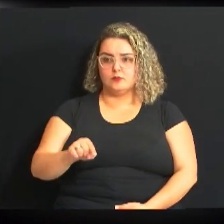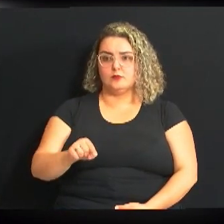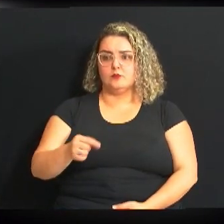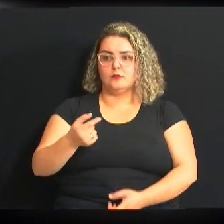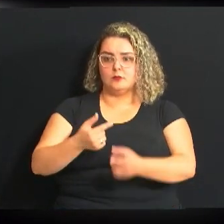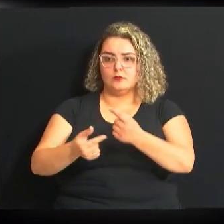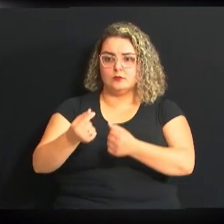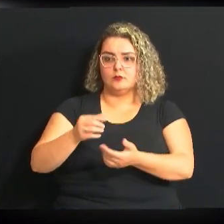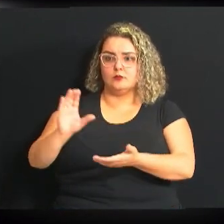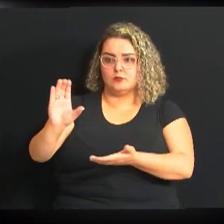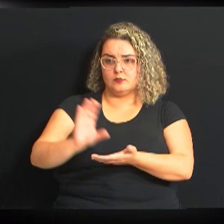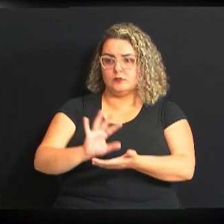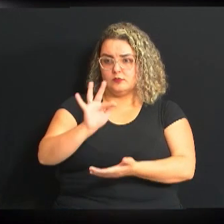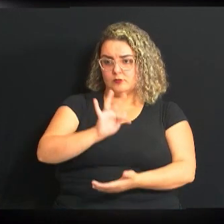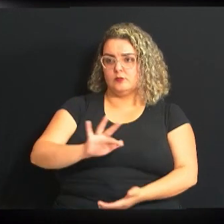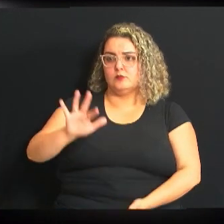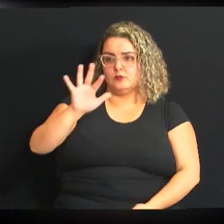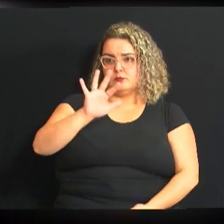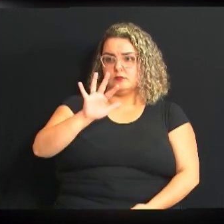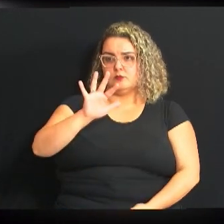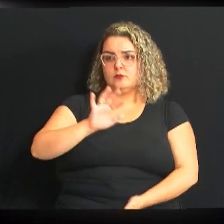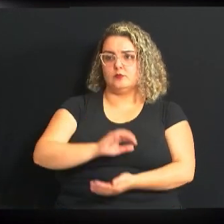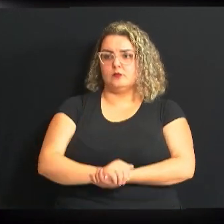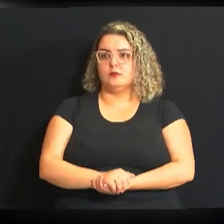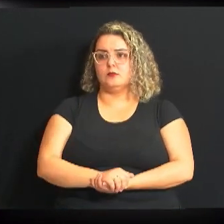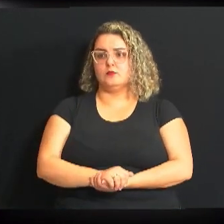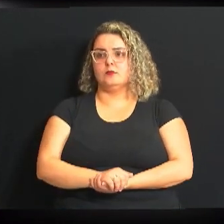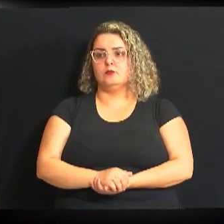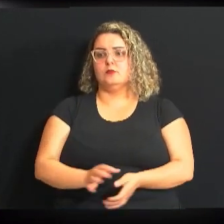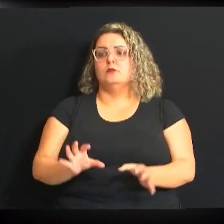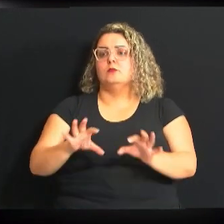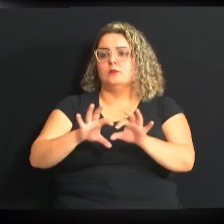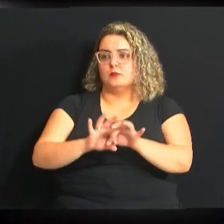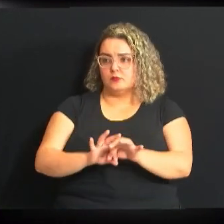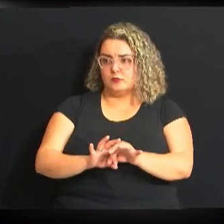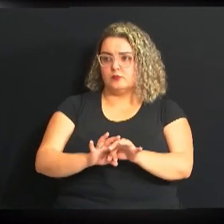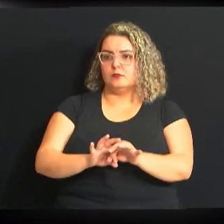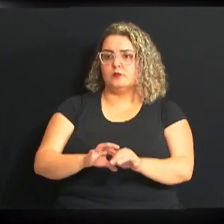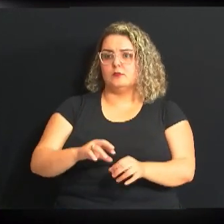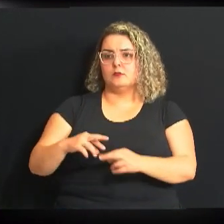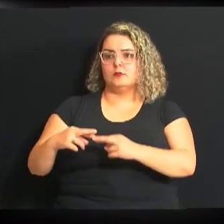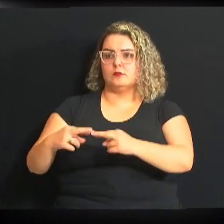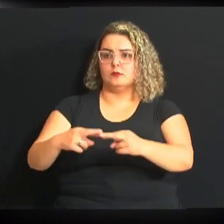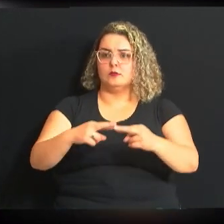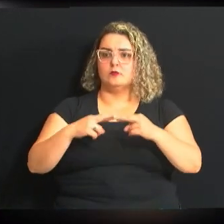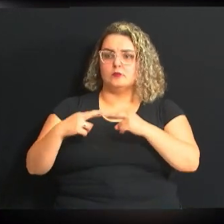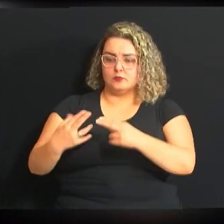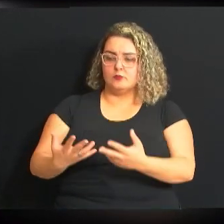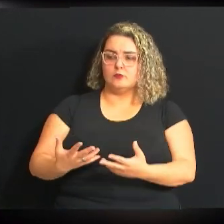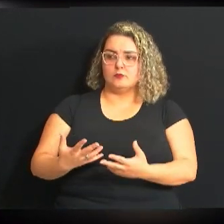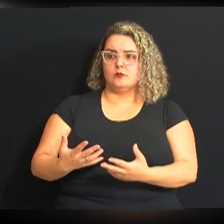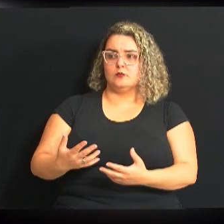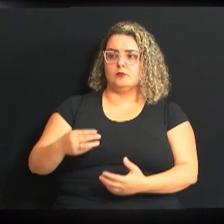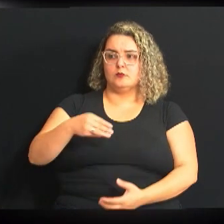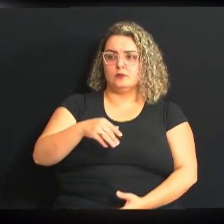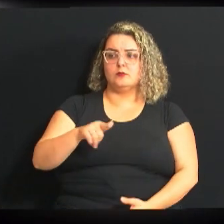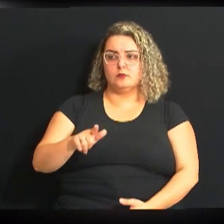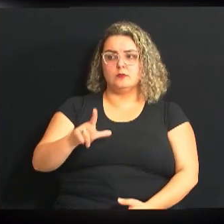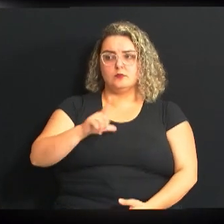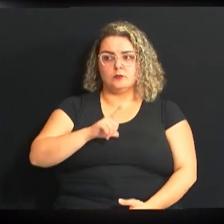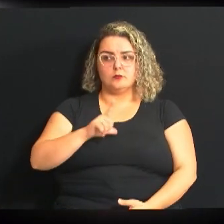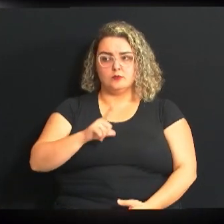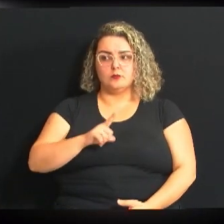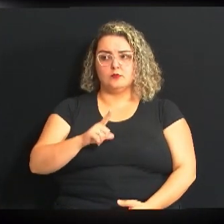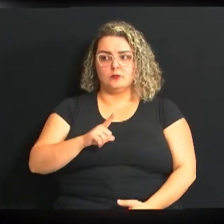maioria relativos ao convênio que a rede Mário Gatti tem com o